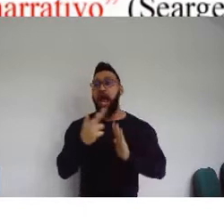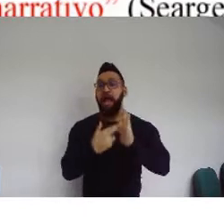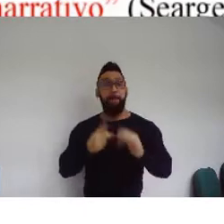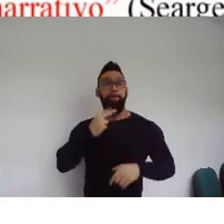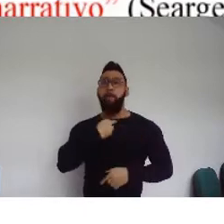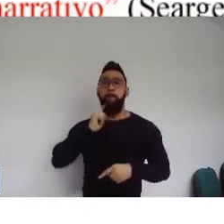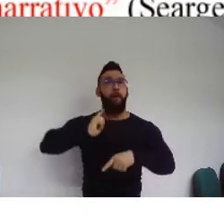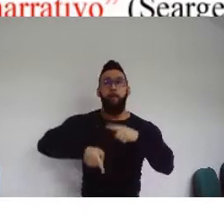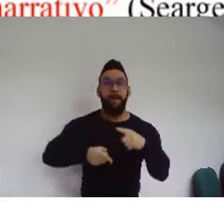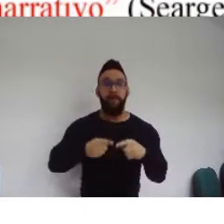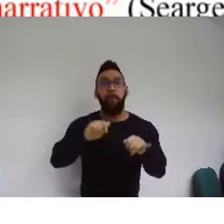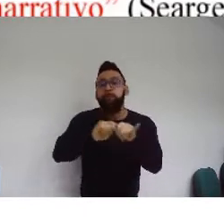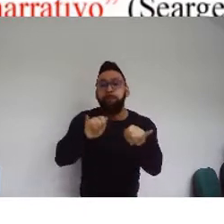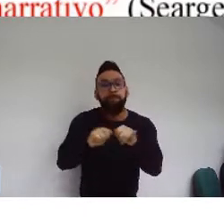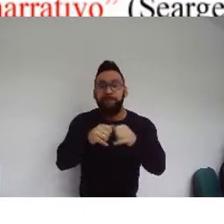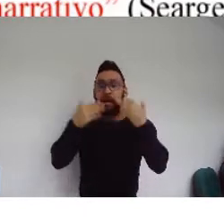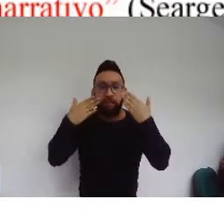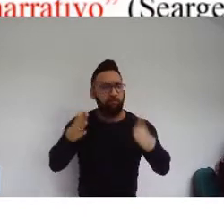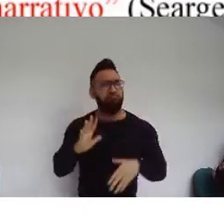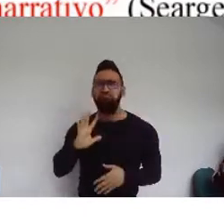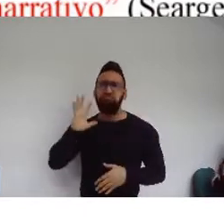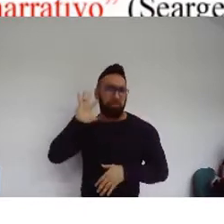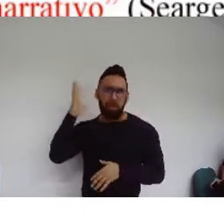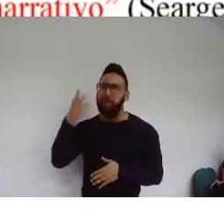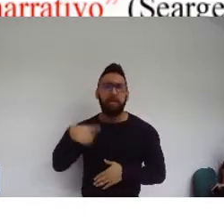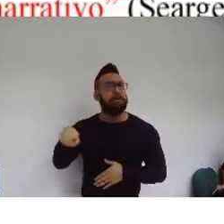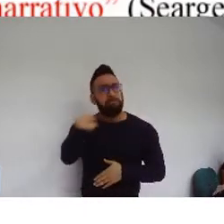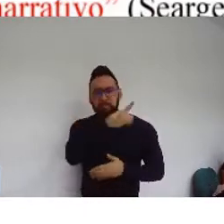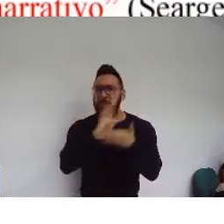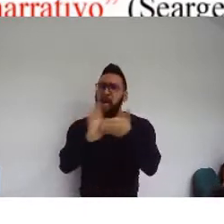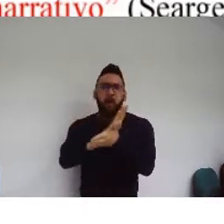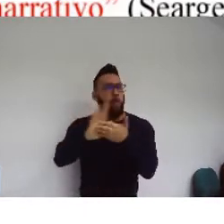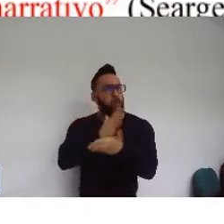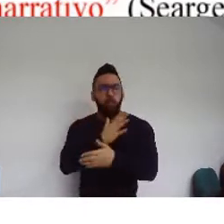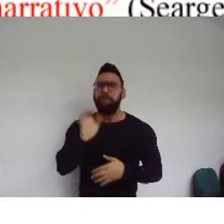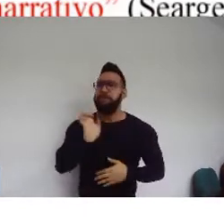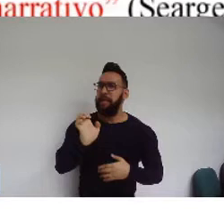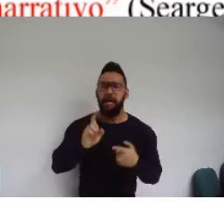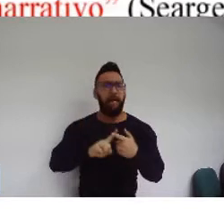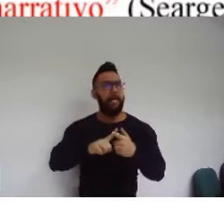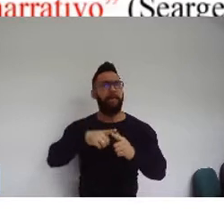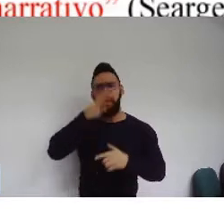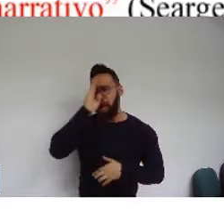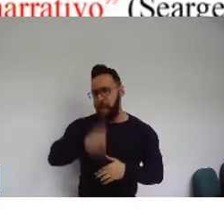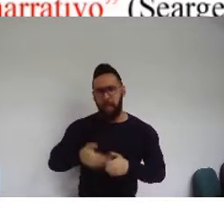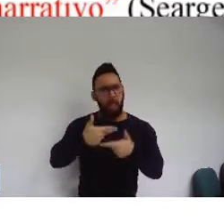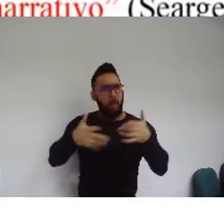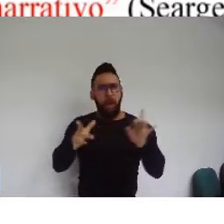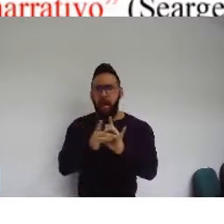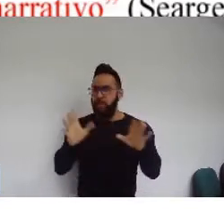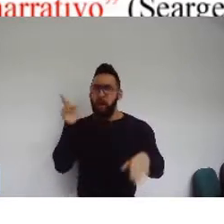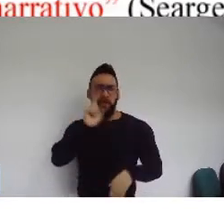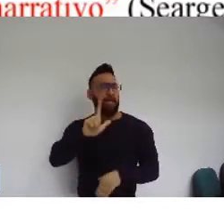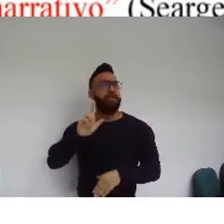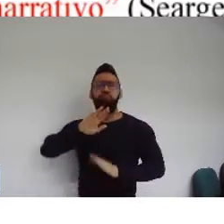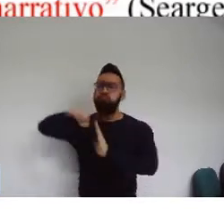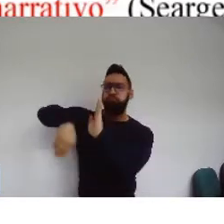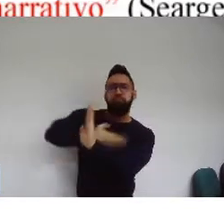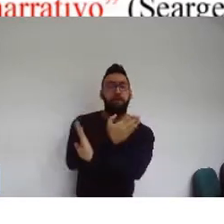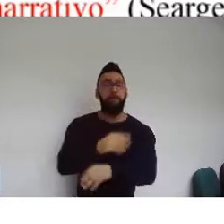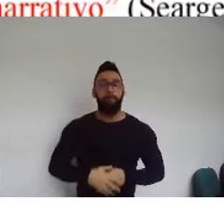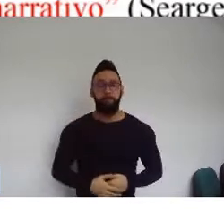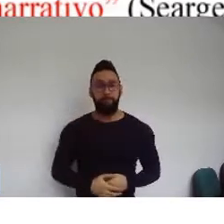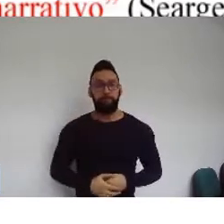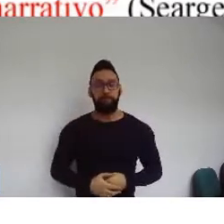Então, eu vou fazer uso, como já mencionei brevemente, como metodologia de pesquisa, da etnografia do texto,